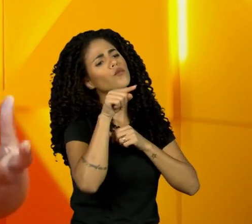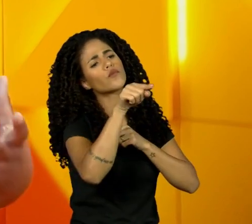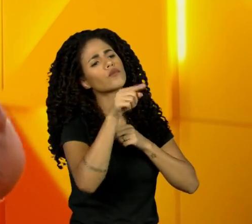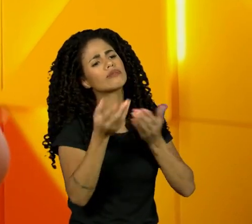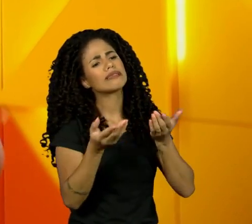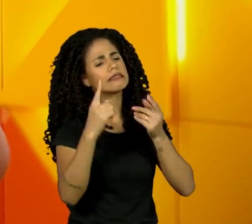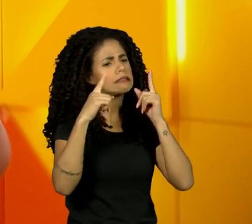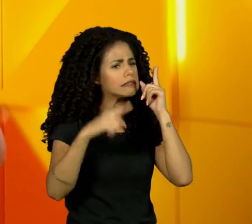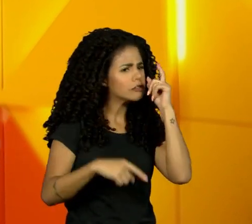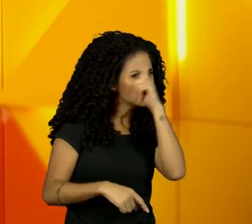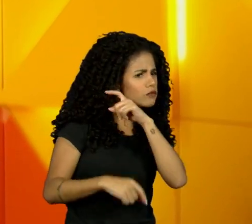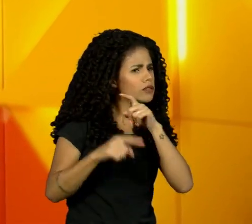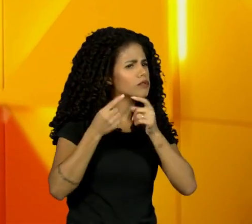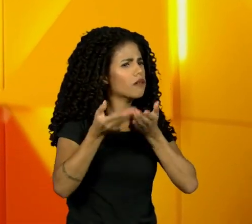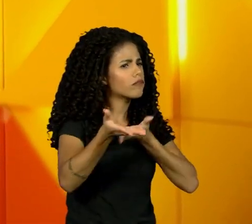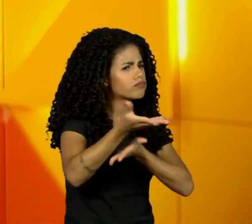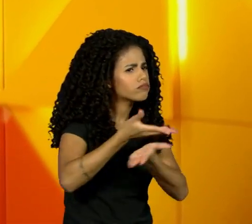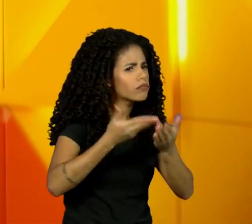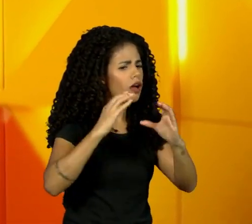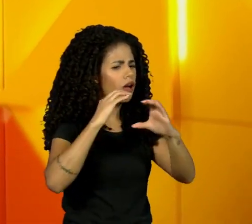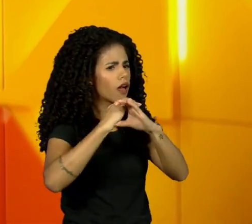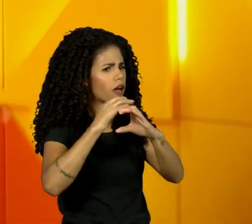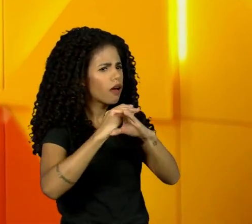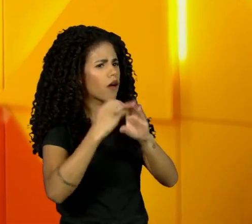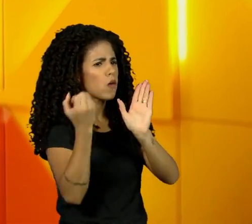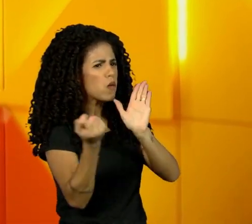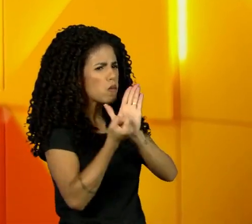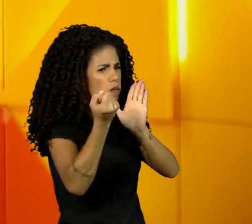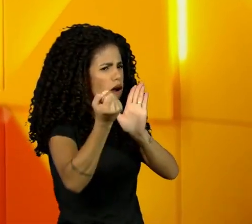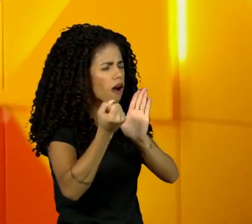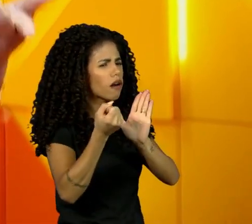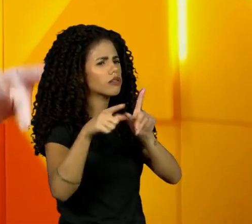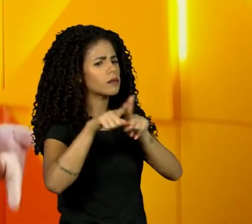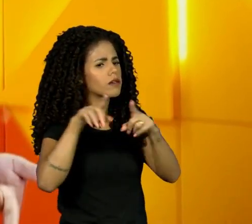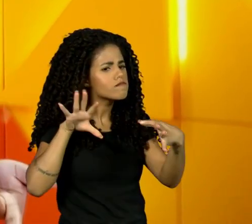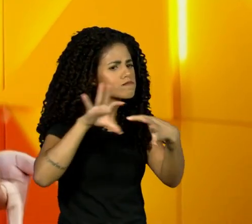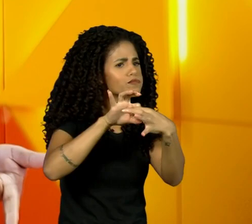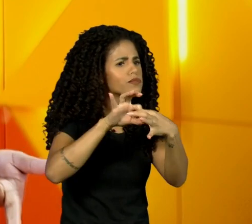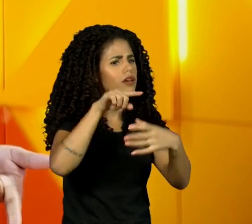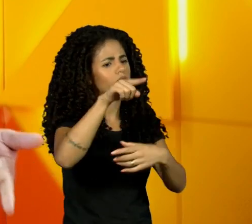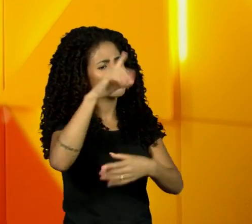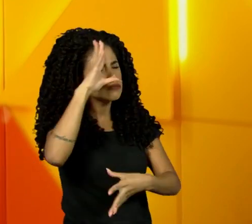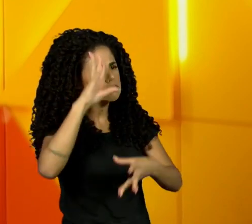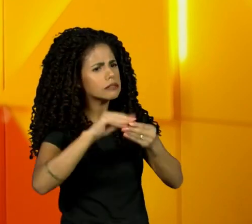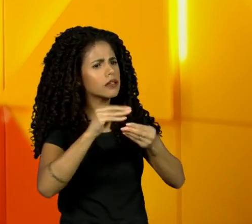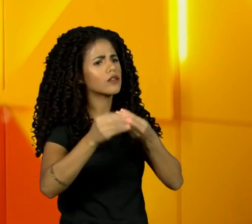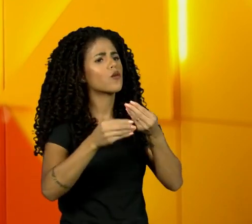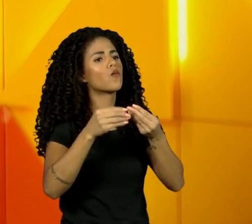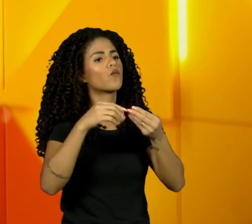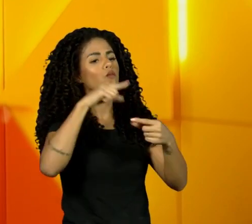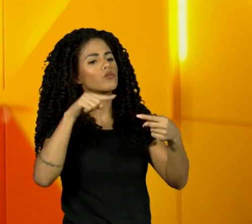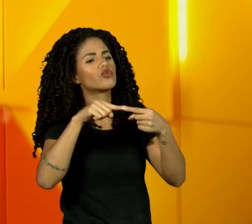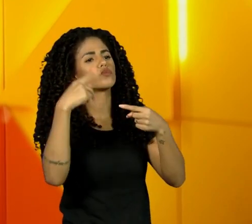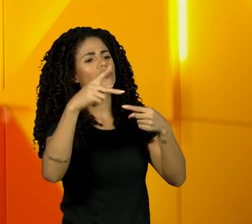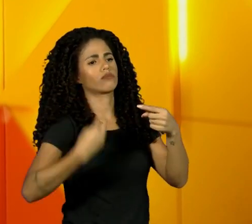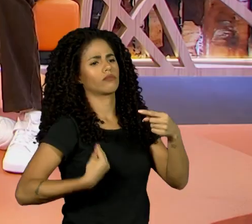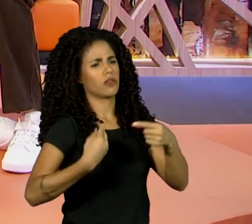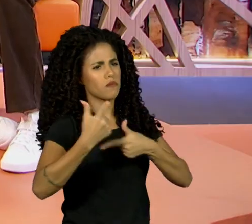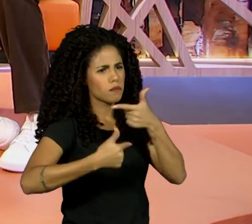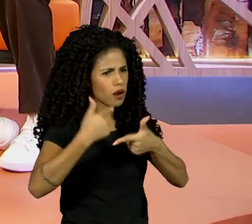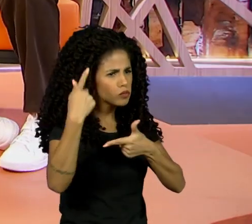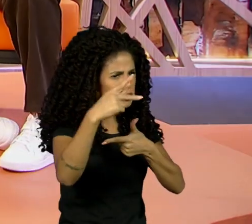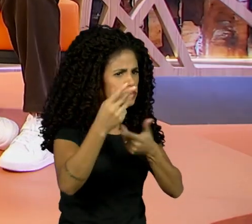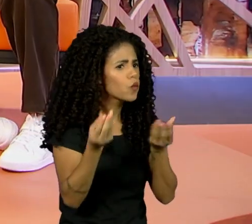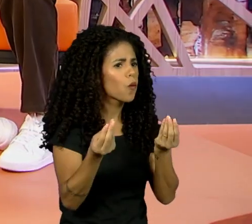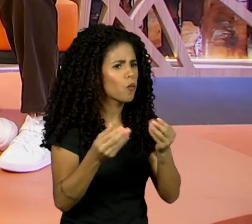essa dificuldade de se relacionar com marcas e de fazer com que ela entenda qual que é o alcance do seu trabalho? Olha,